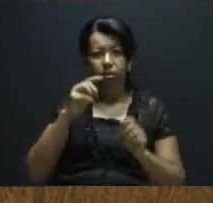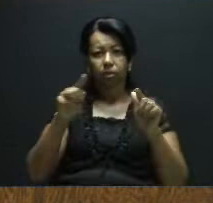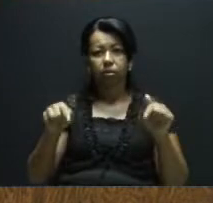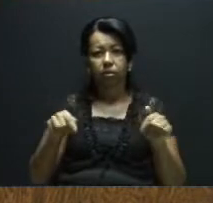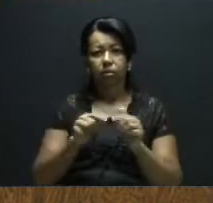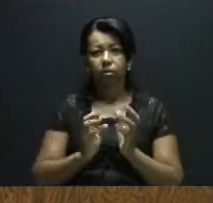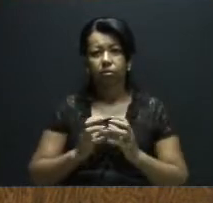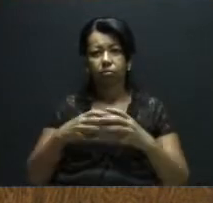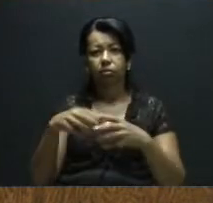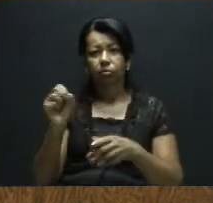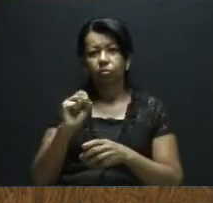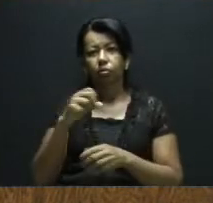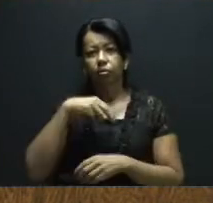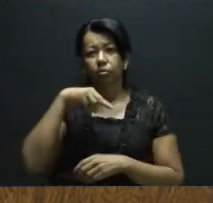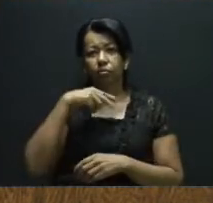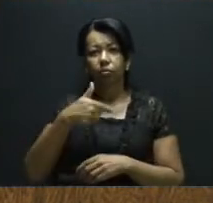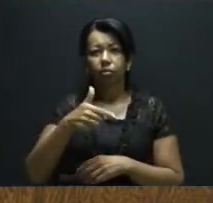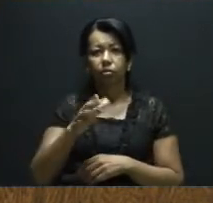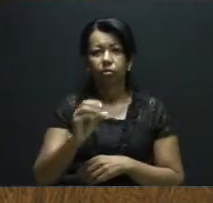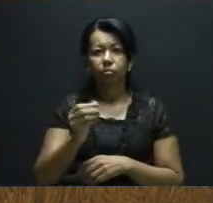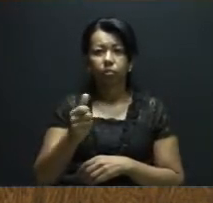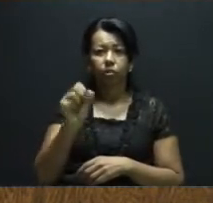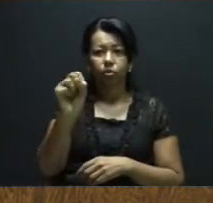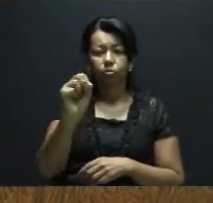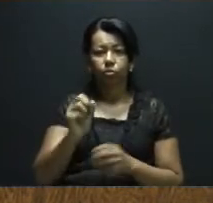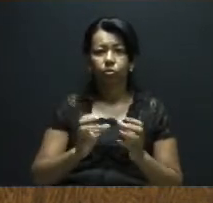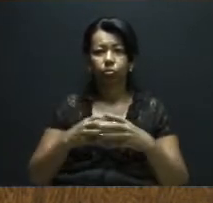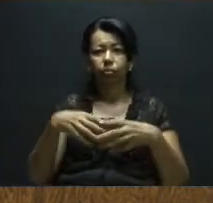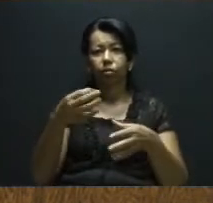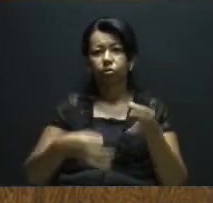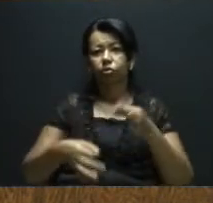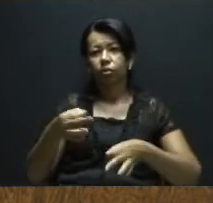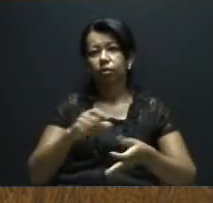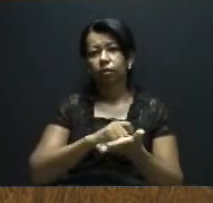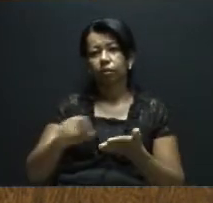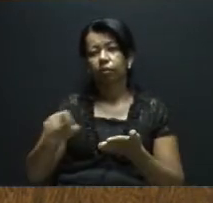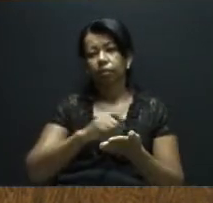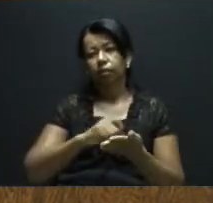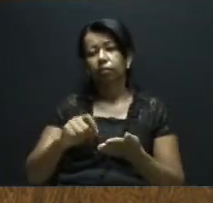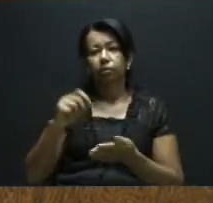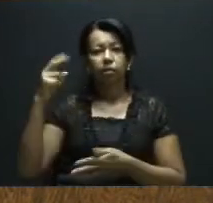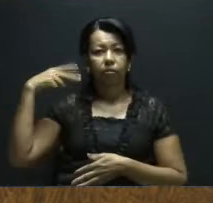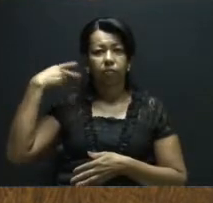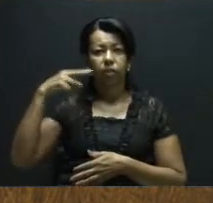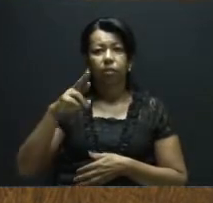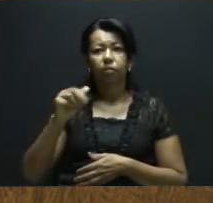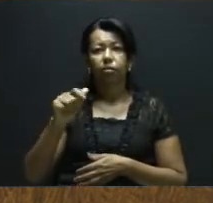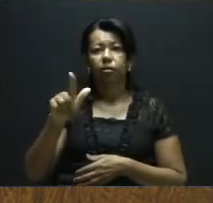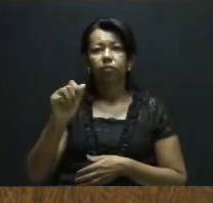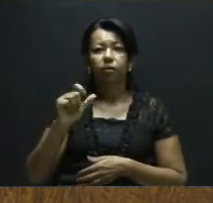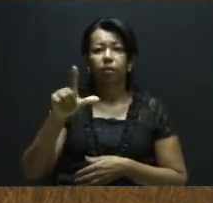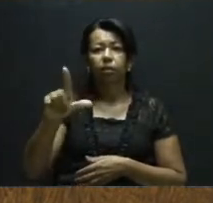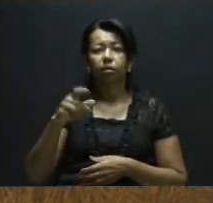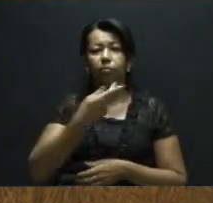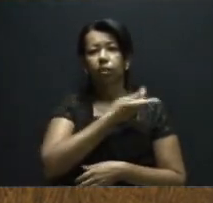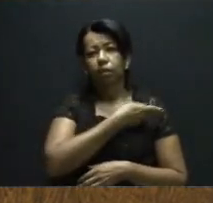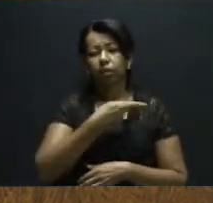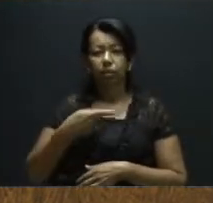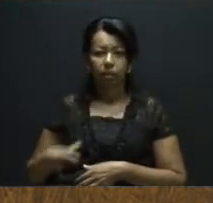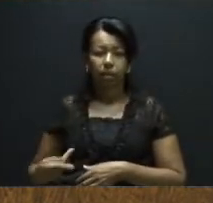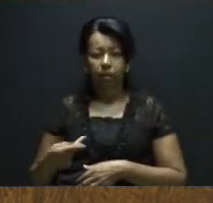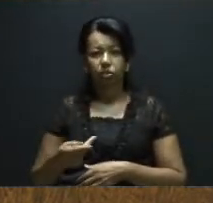8 de novembro de 2018 comissão de justiça e redação a fael de souza vilar presidente